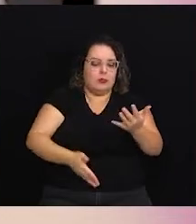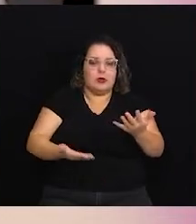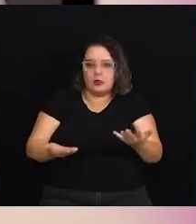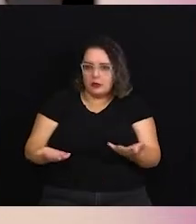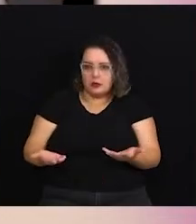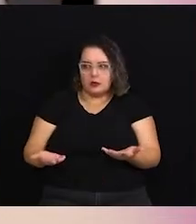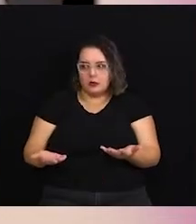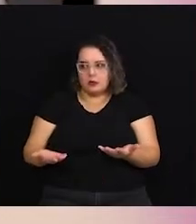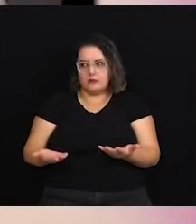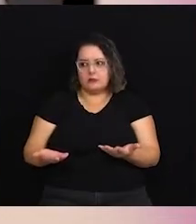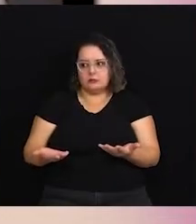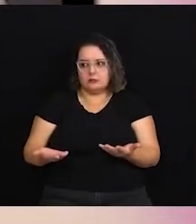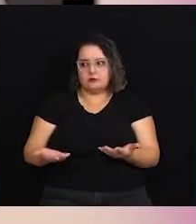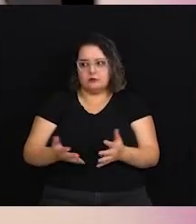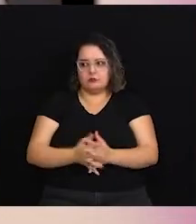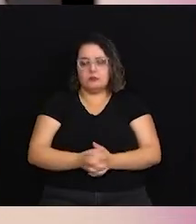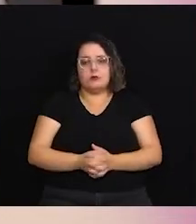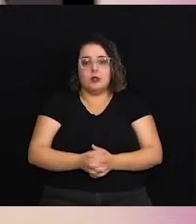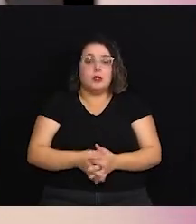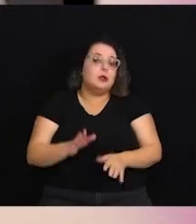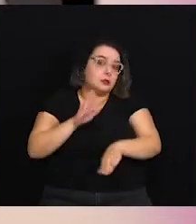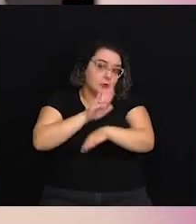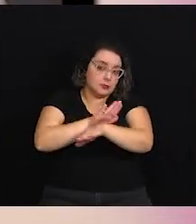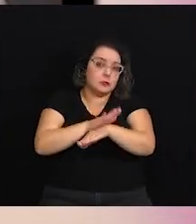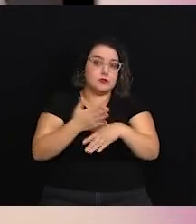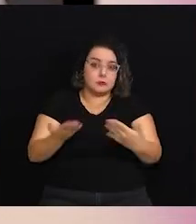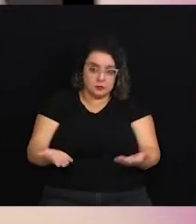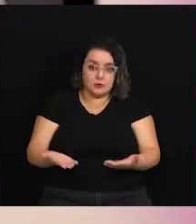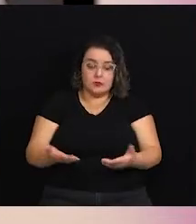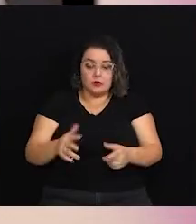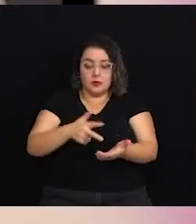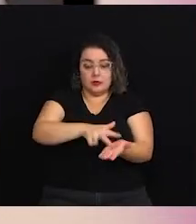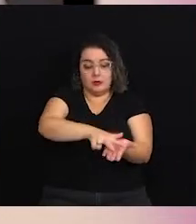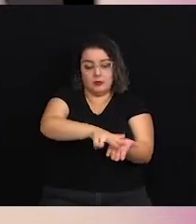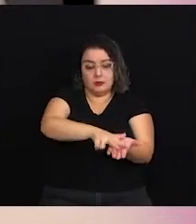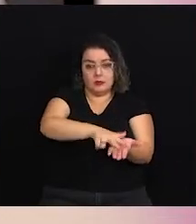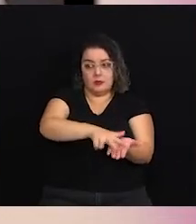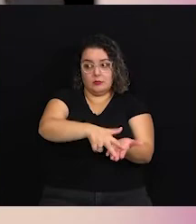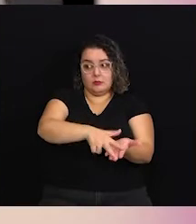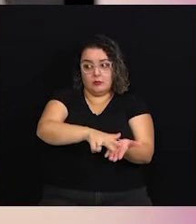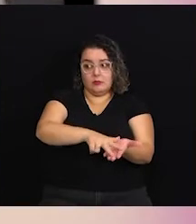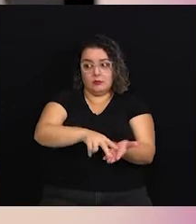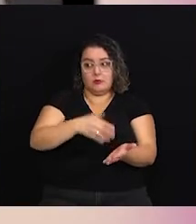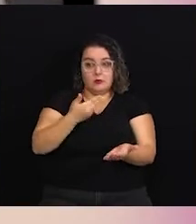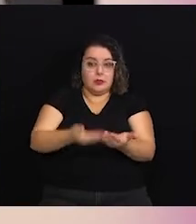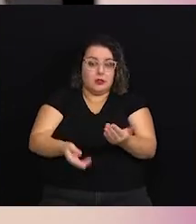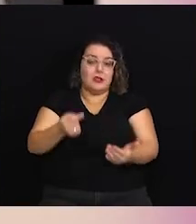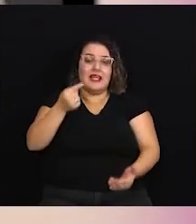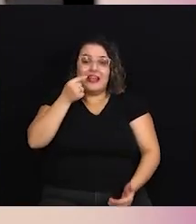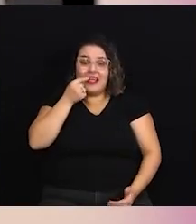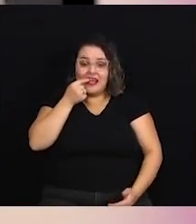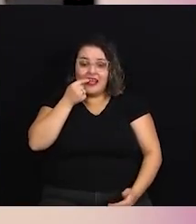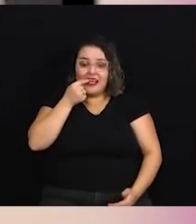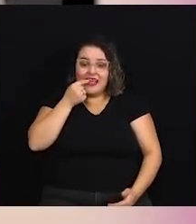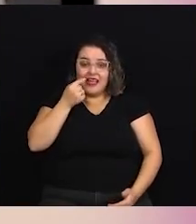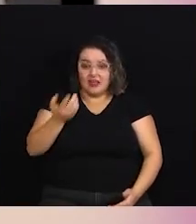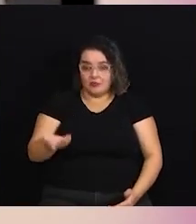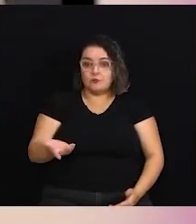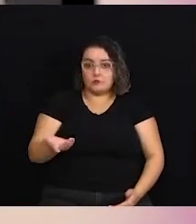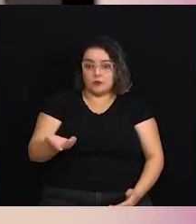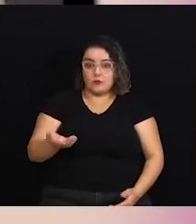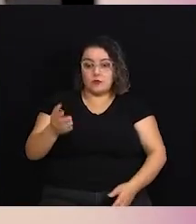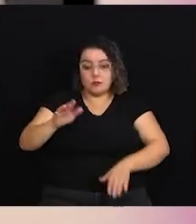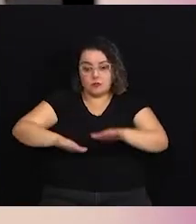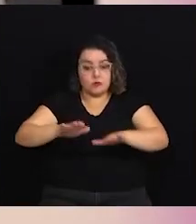dedo a pessoa que está sendo ajudado que tá tendo convulsão pode e repente perder um bem né pode ter uma